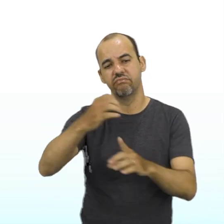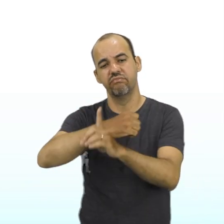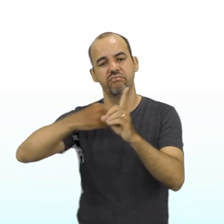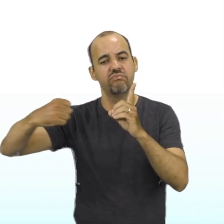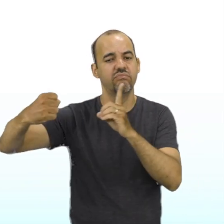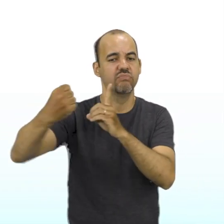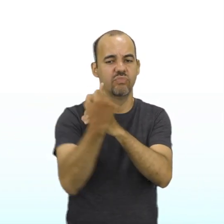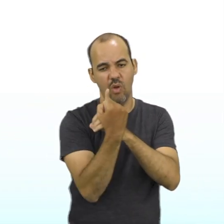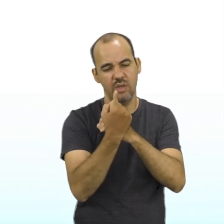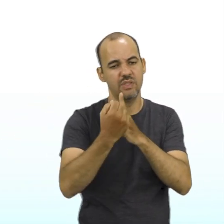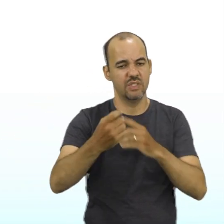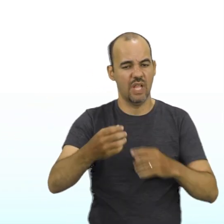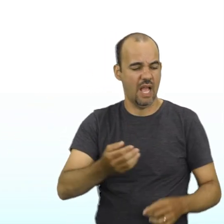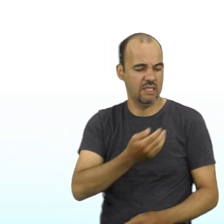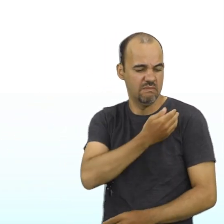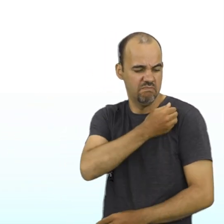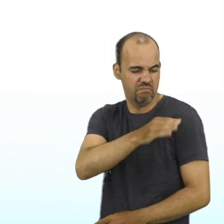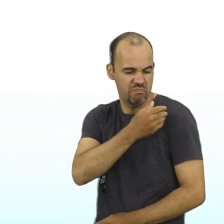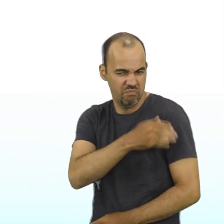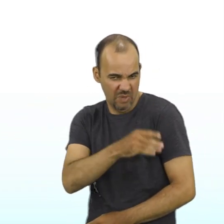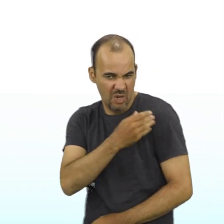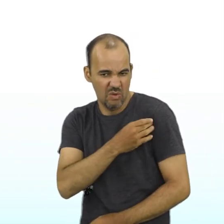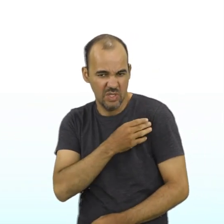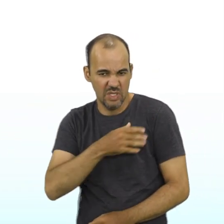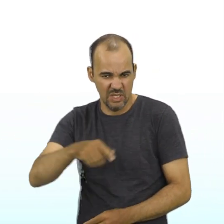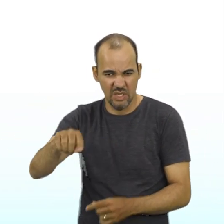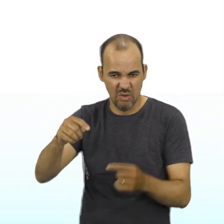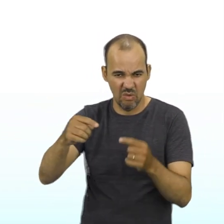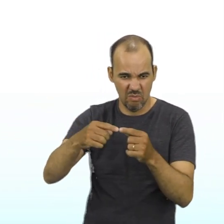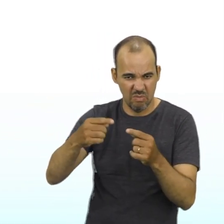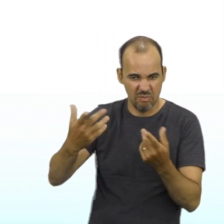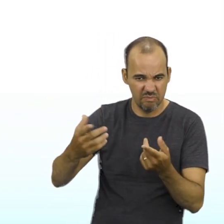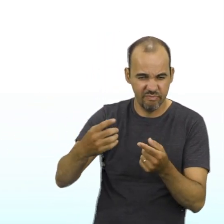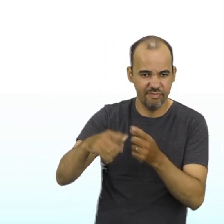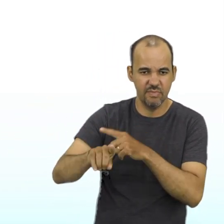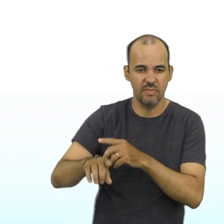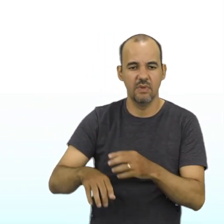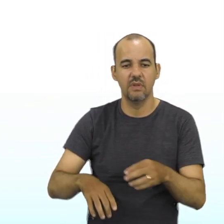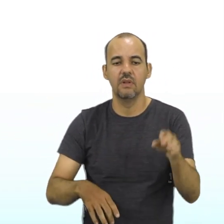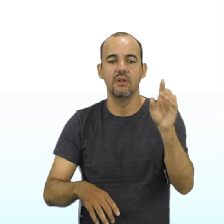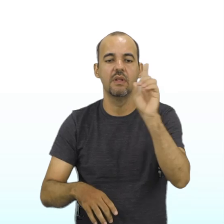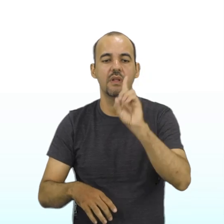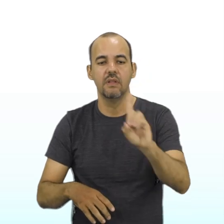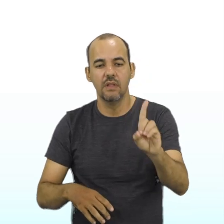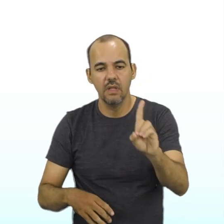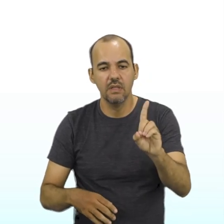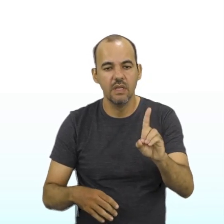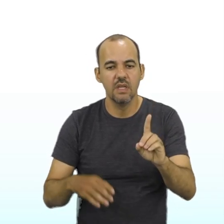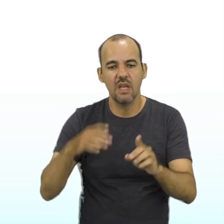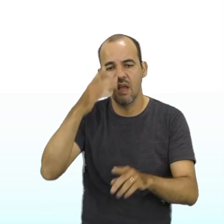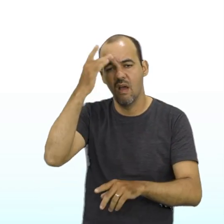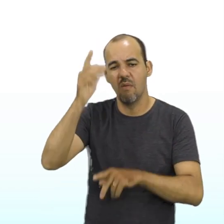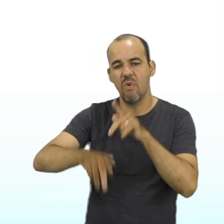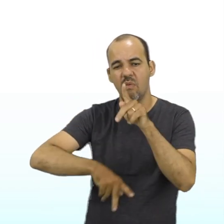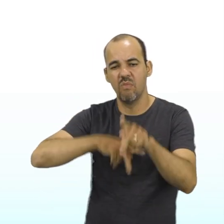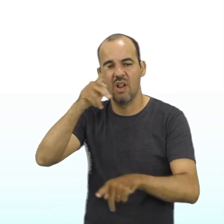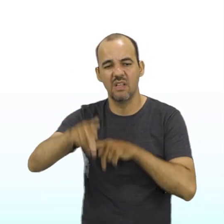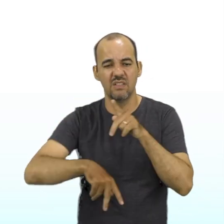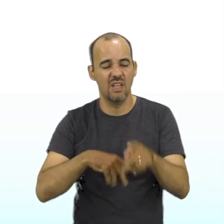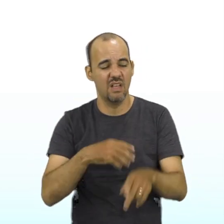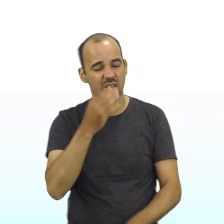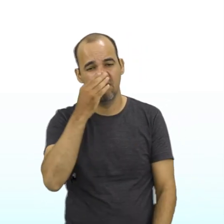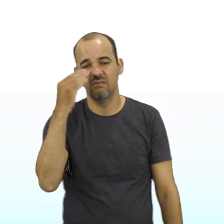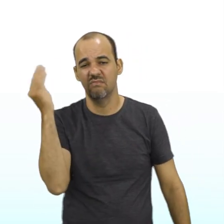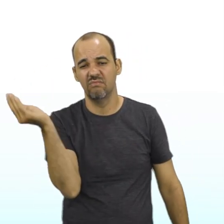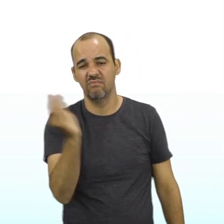o misticismo não é tratado na música, né? A letra D, o descuido da população com os sonhos dos imigrantes, fala um pouquinho de que é